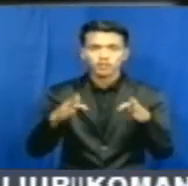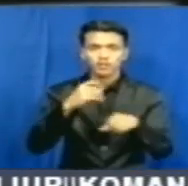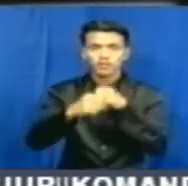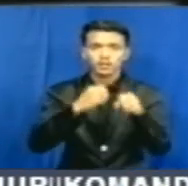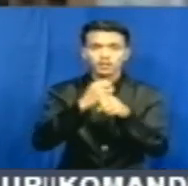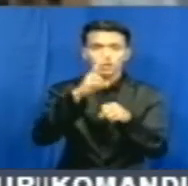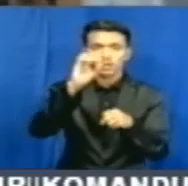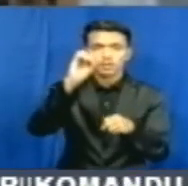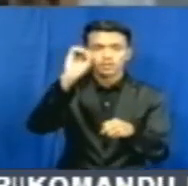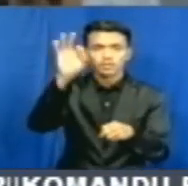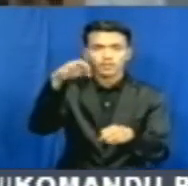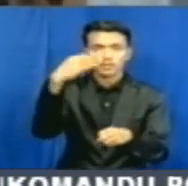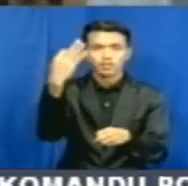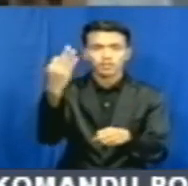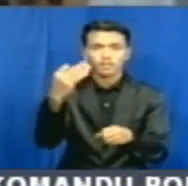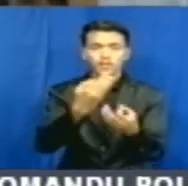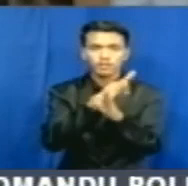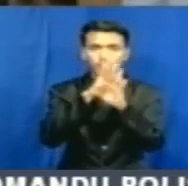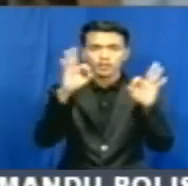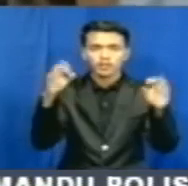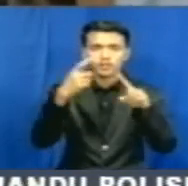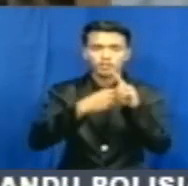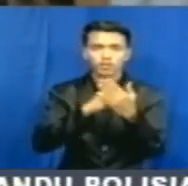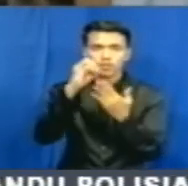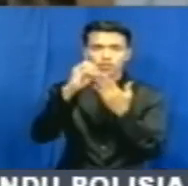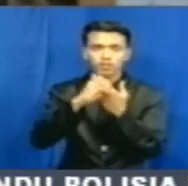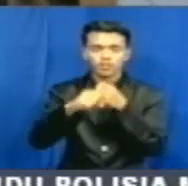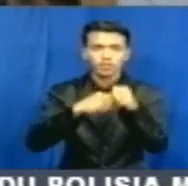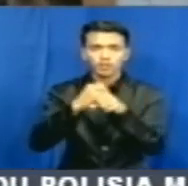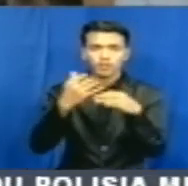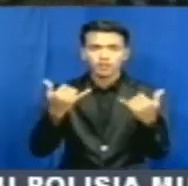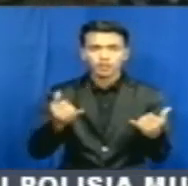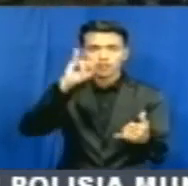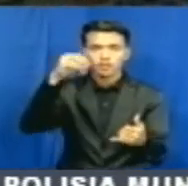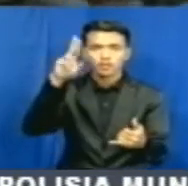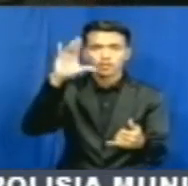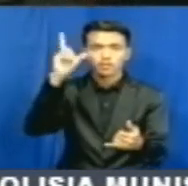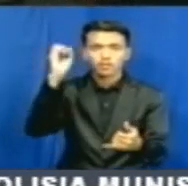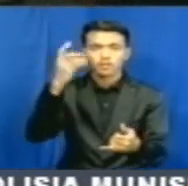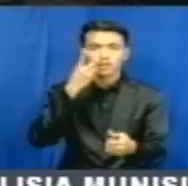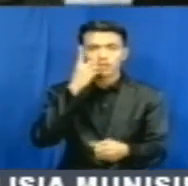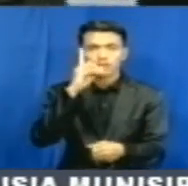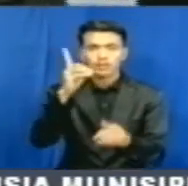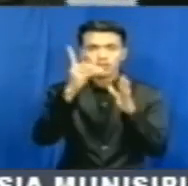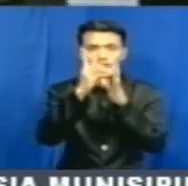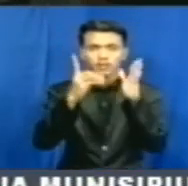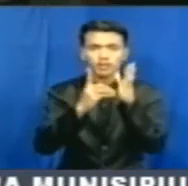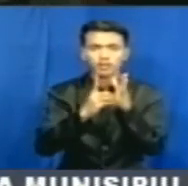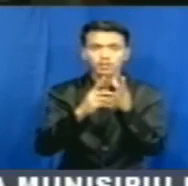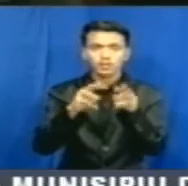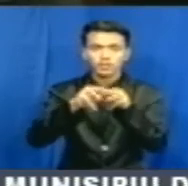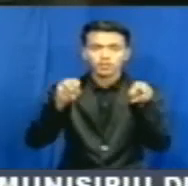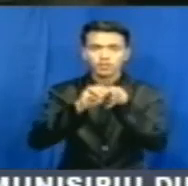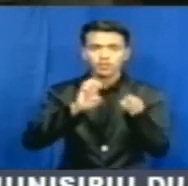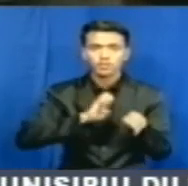Ruasia, se finaliza em Fulang Outubro Tinané. Júlio Sarmento Metamalik declara, dados editália município